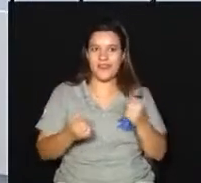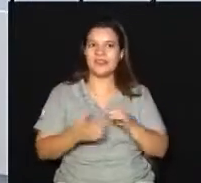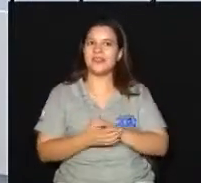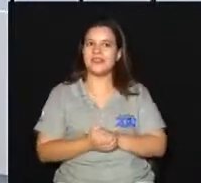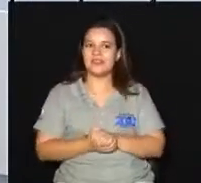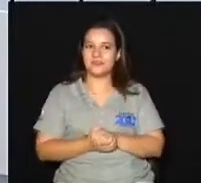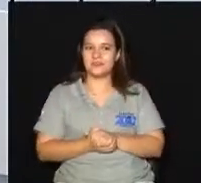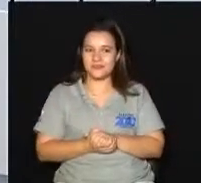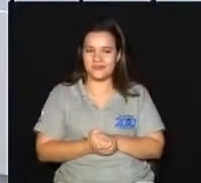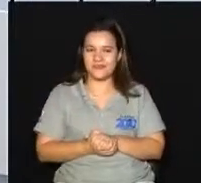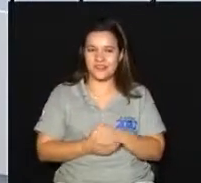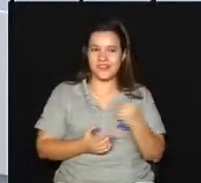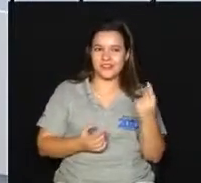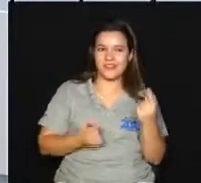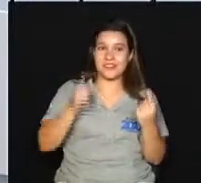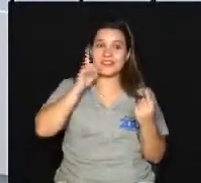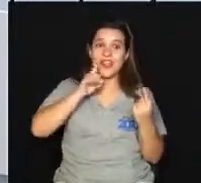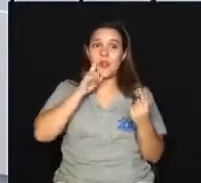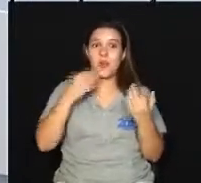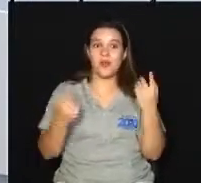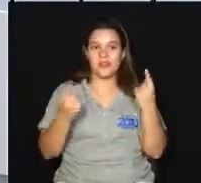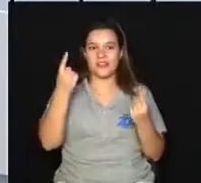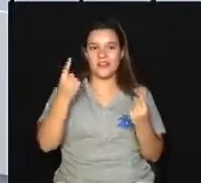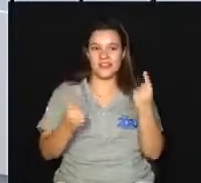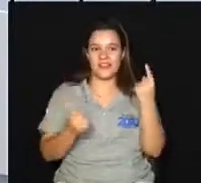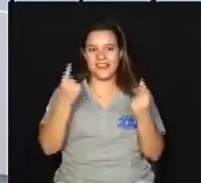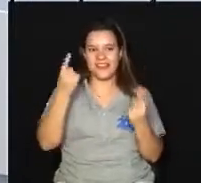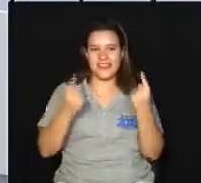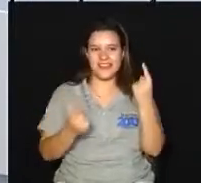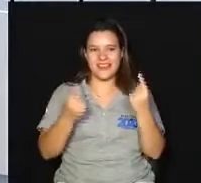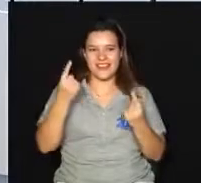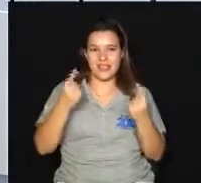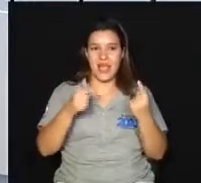Biden passou na frente. Olha, mas esse é reduto